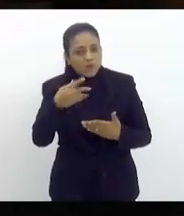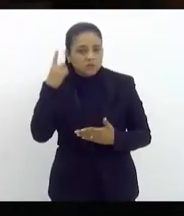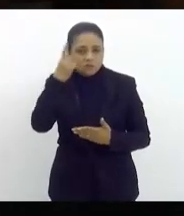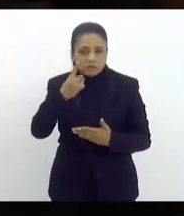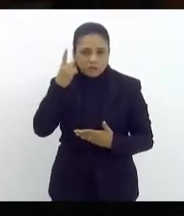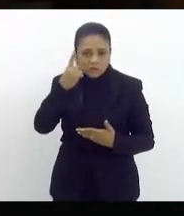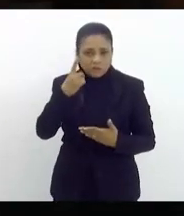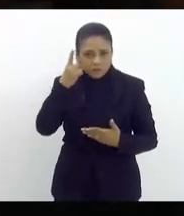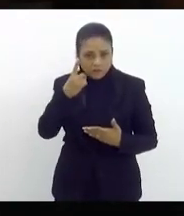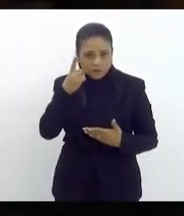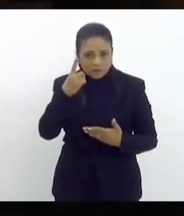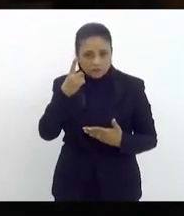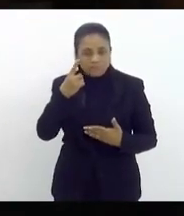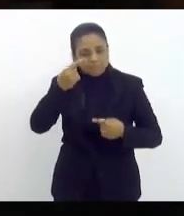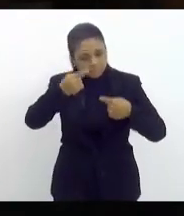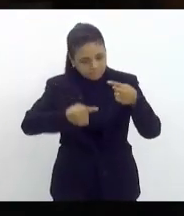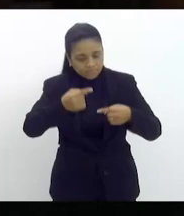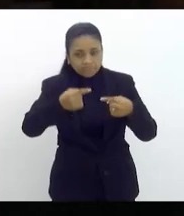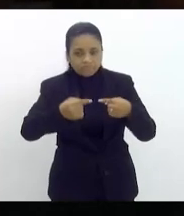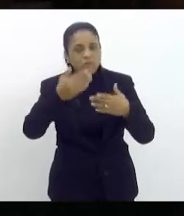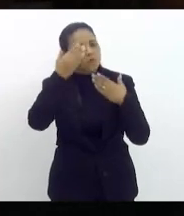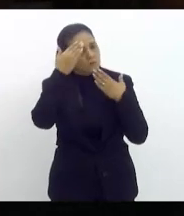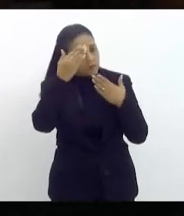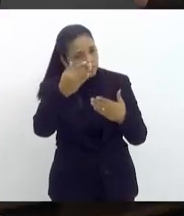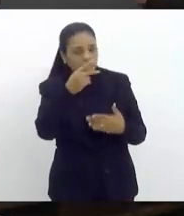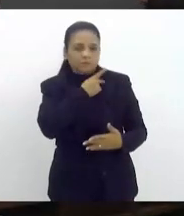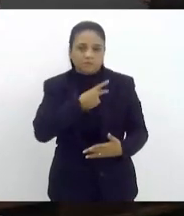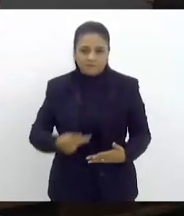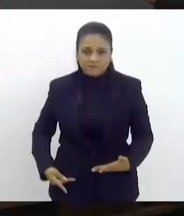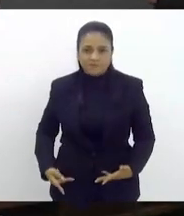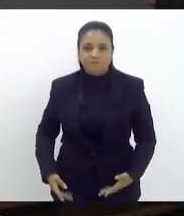fazer esse debate. Muito obrigada, senhor presidente.